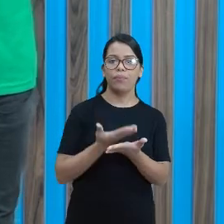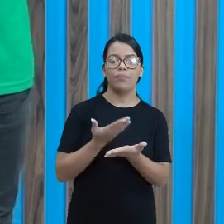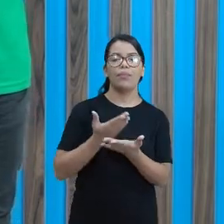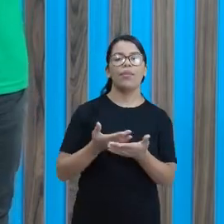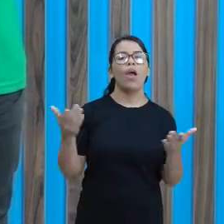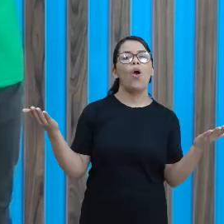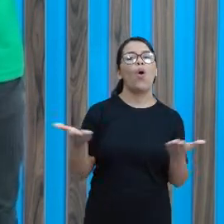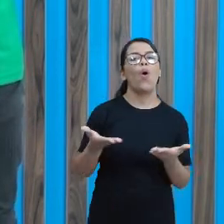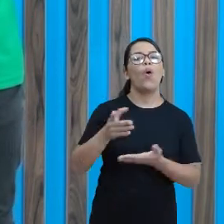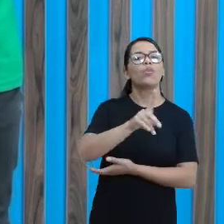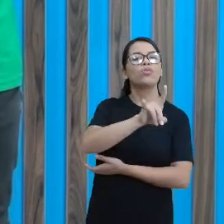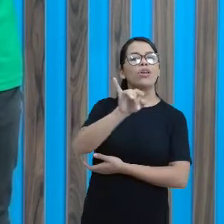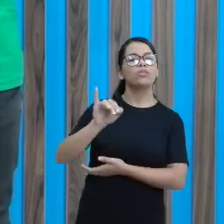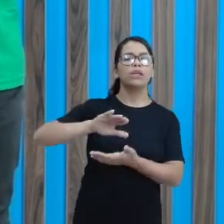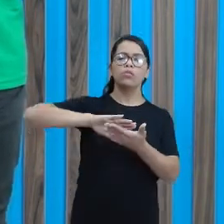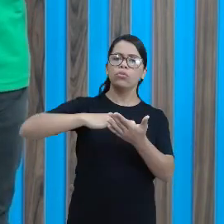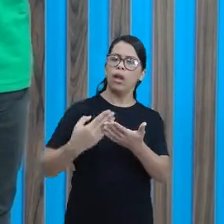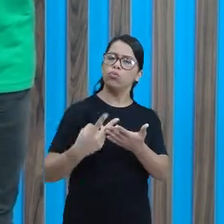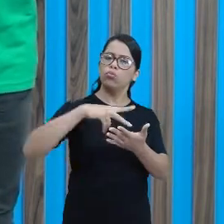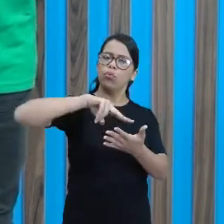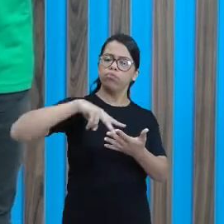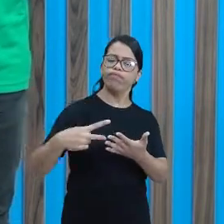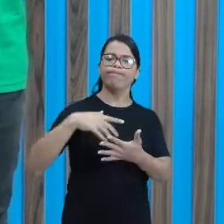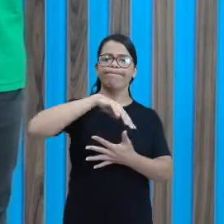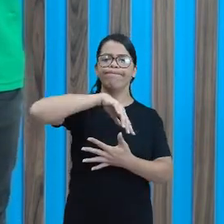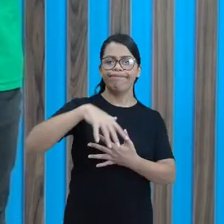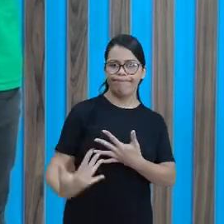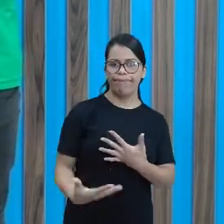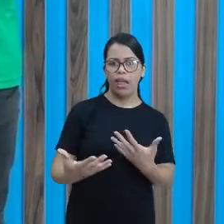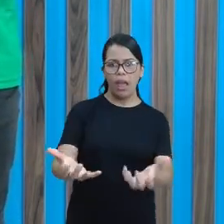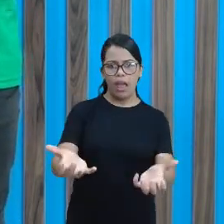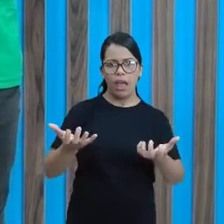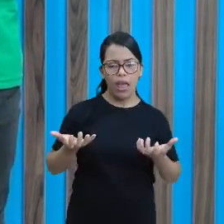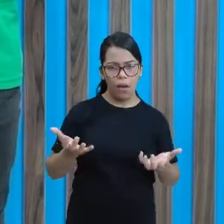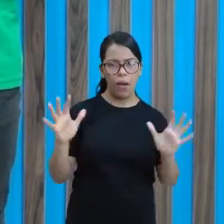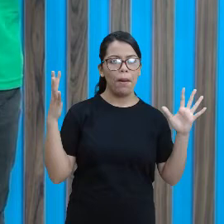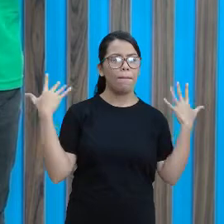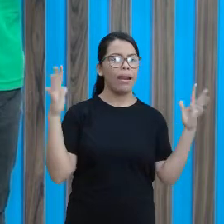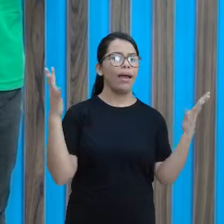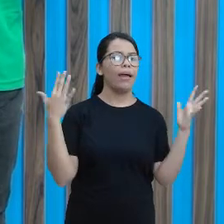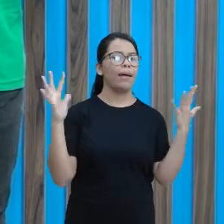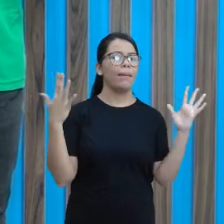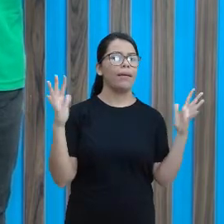do intérprete, meu irmão. Então eu quero para Larissa, hoje, ó,